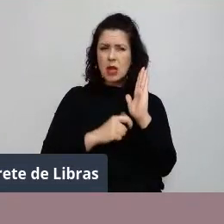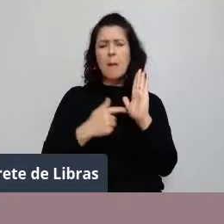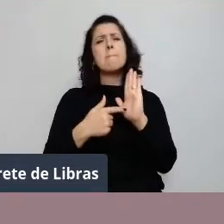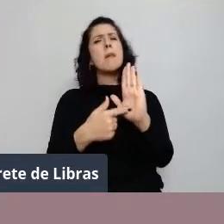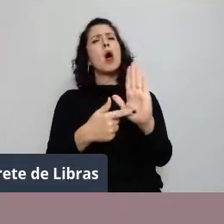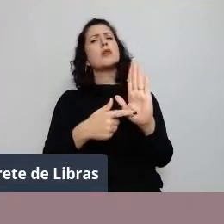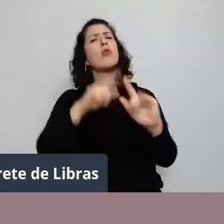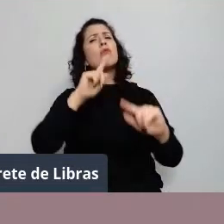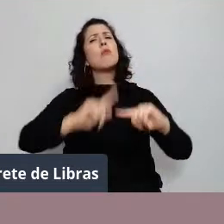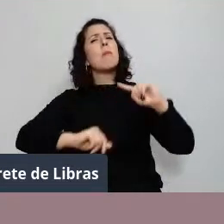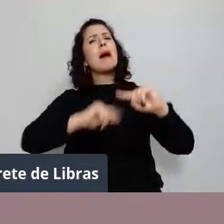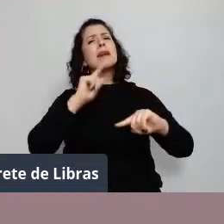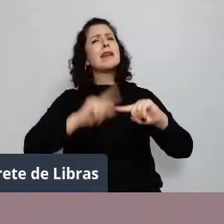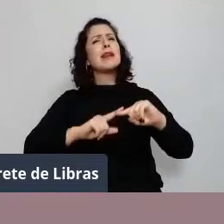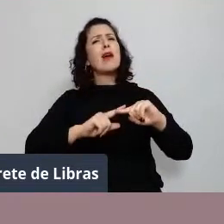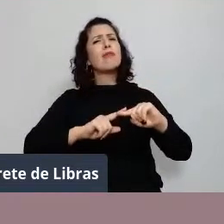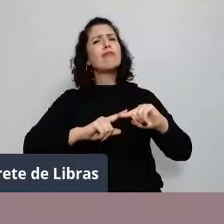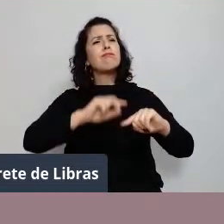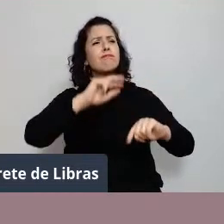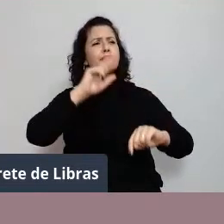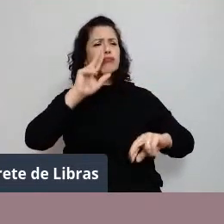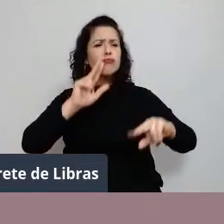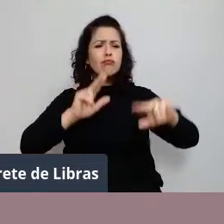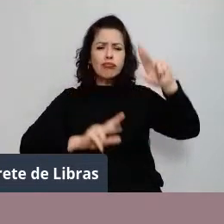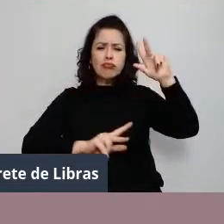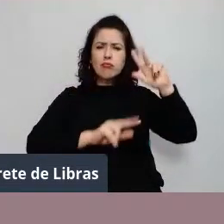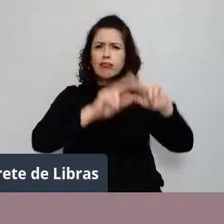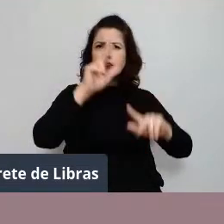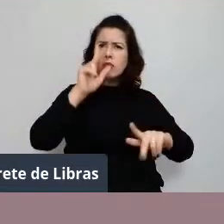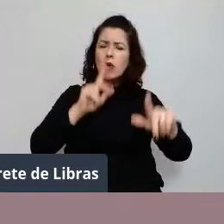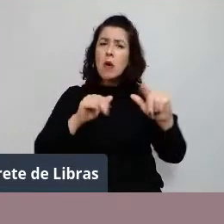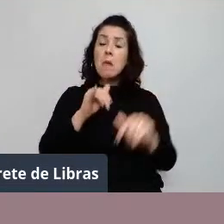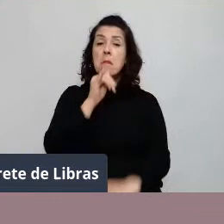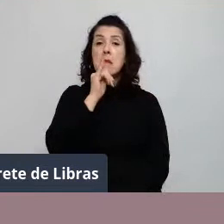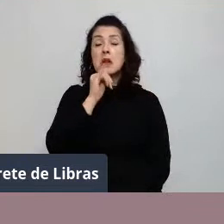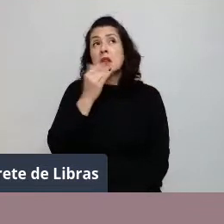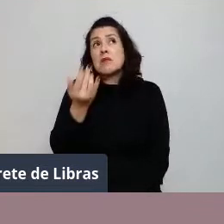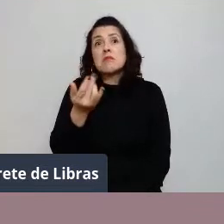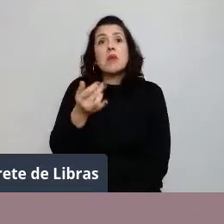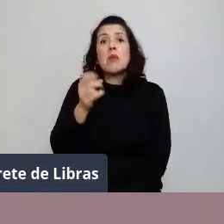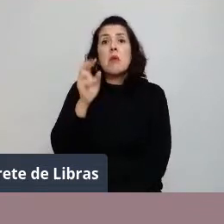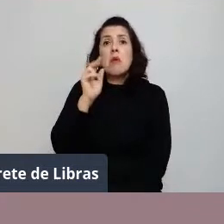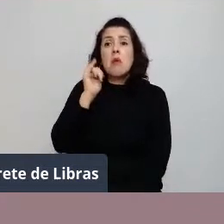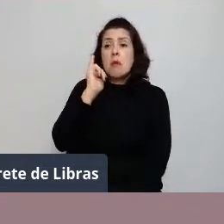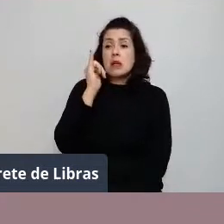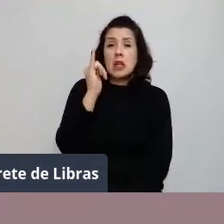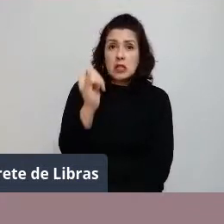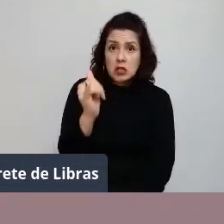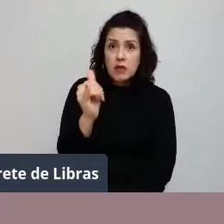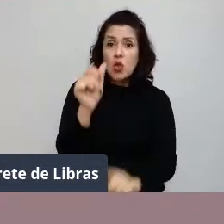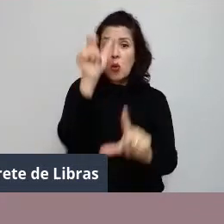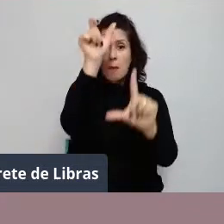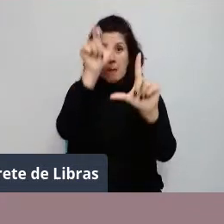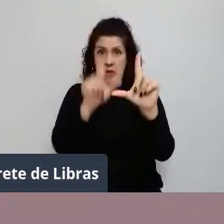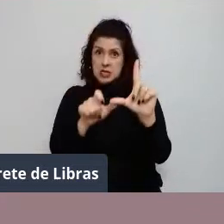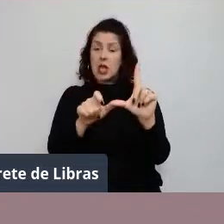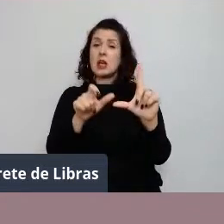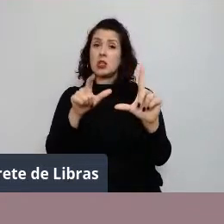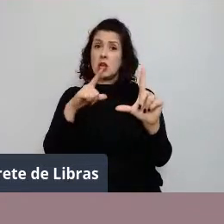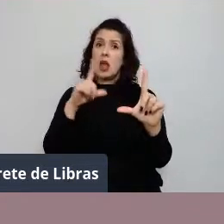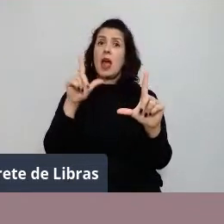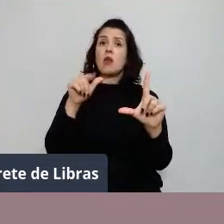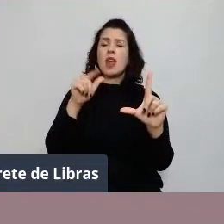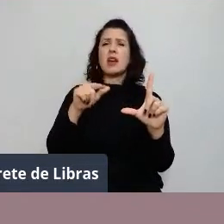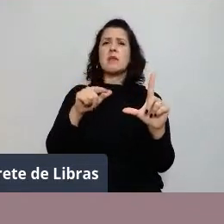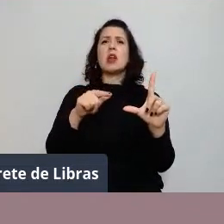assim, muito heterogêneo, né? Em que você tem uma narrativa, uma personagem que é luminosa, né, que tem uma